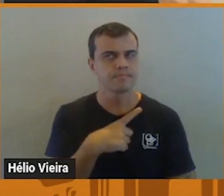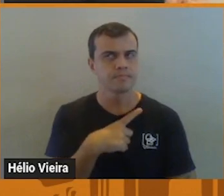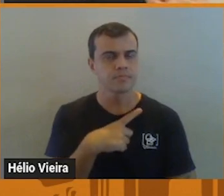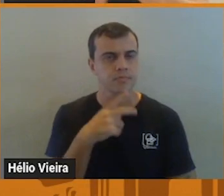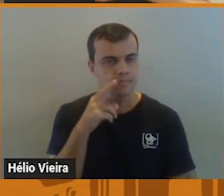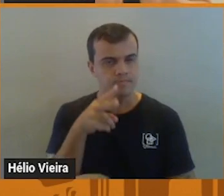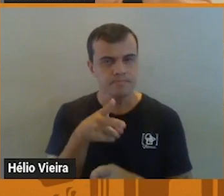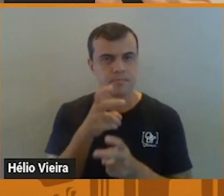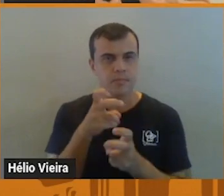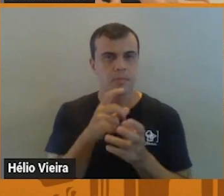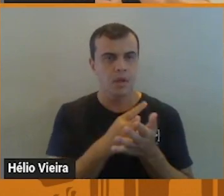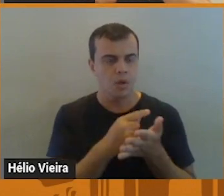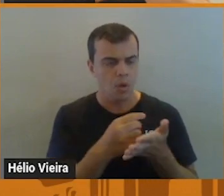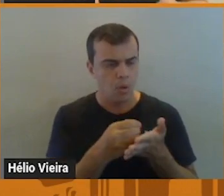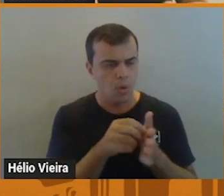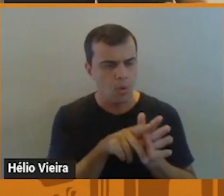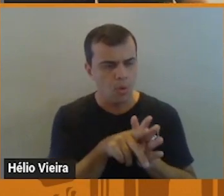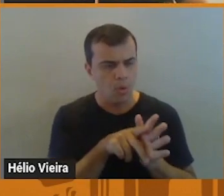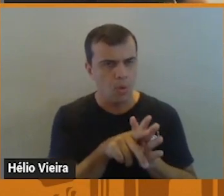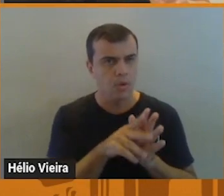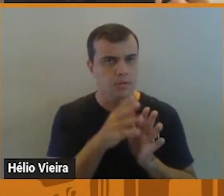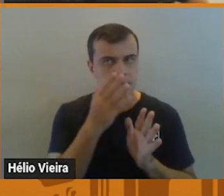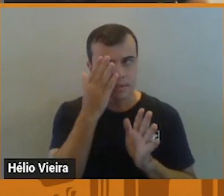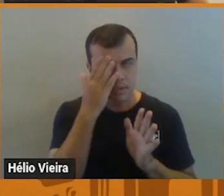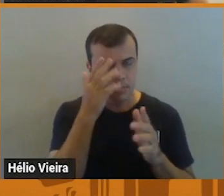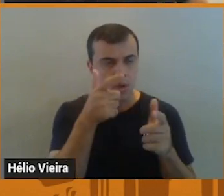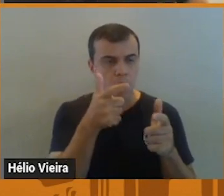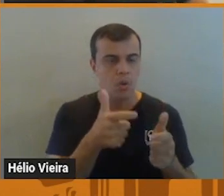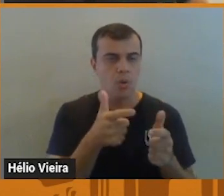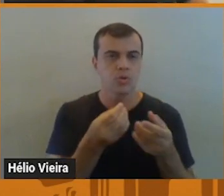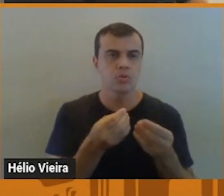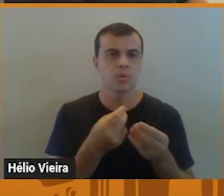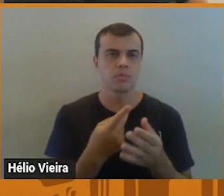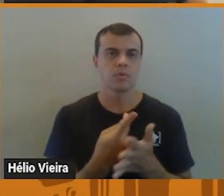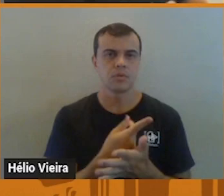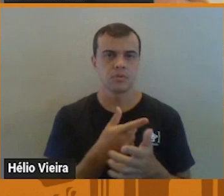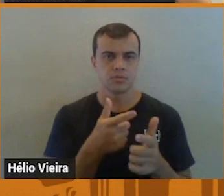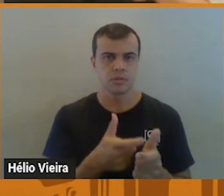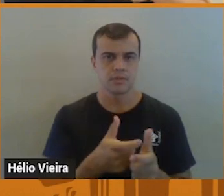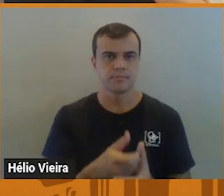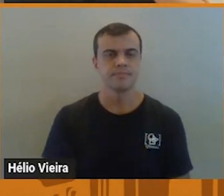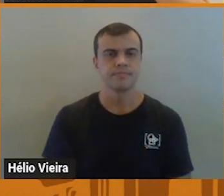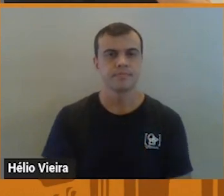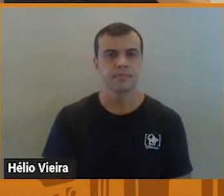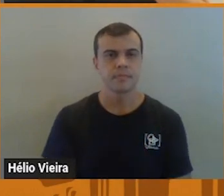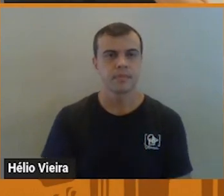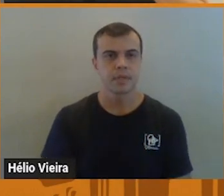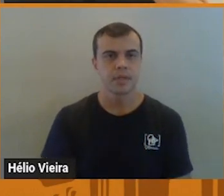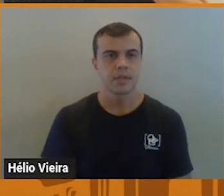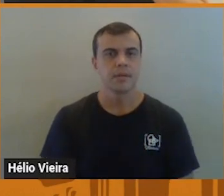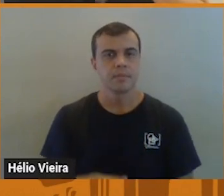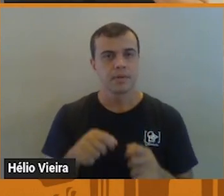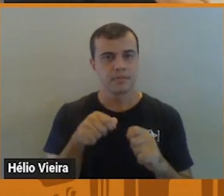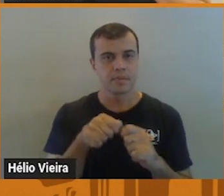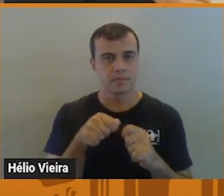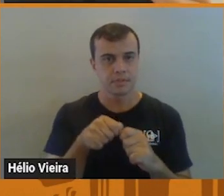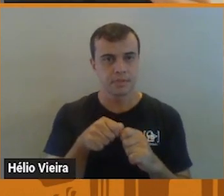olhar no Google, num celular e saber onde que é e como chegar nesse local. Para